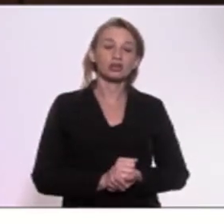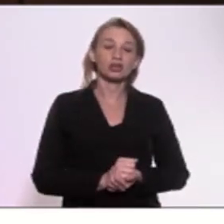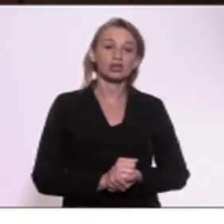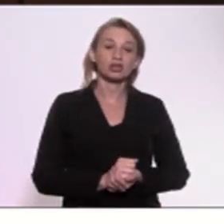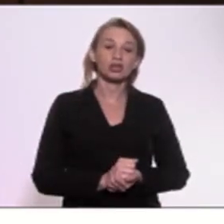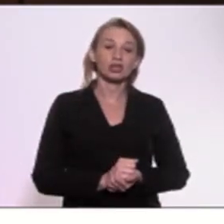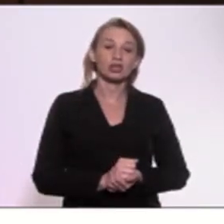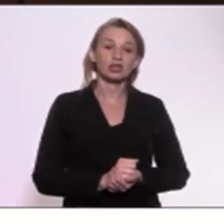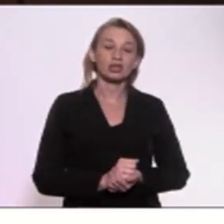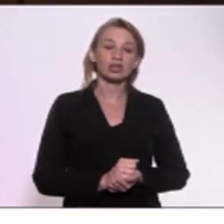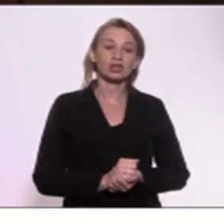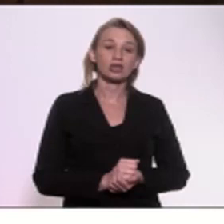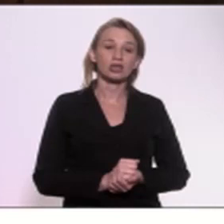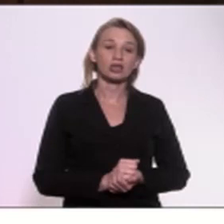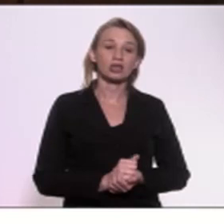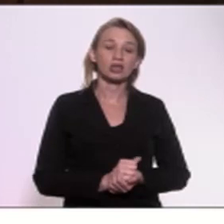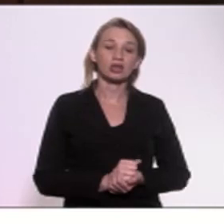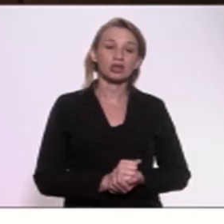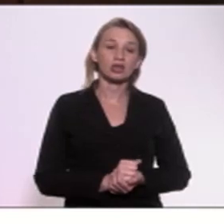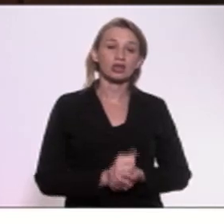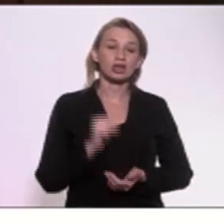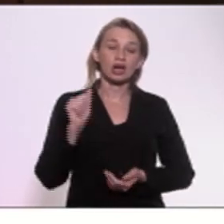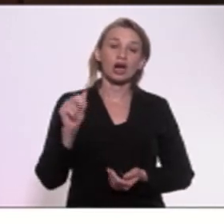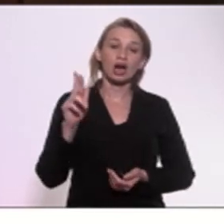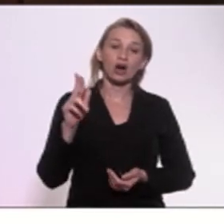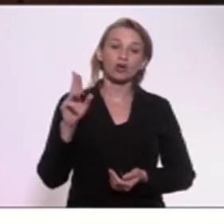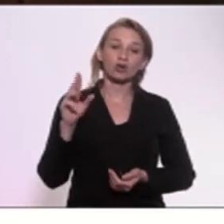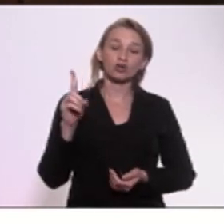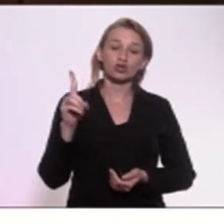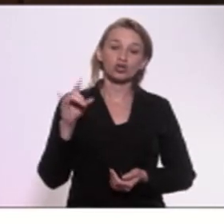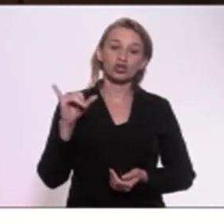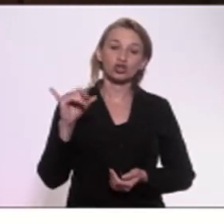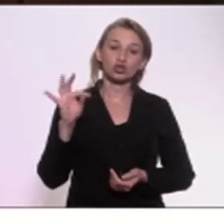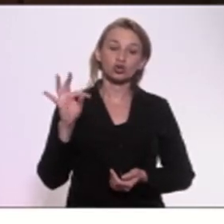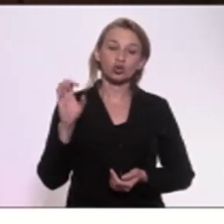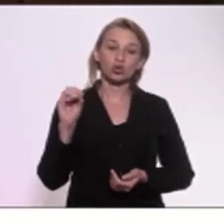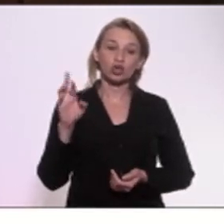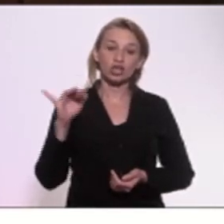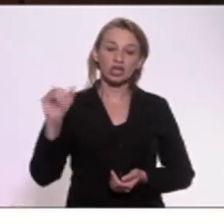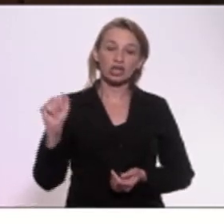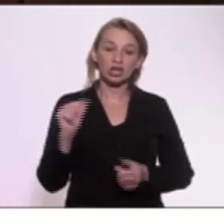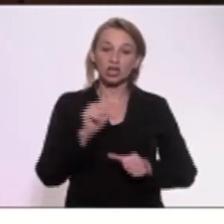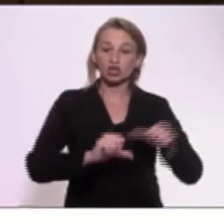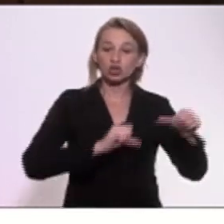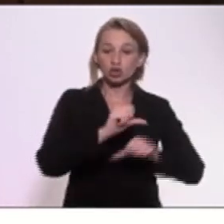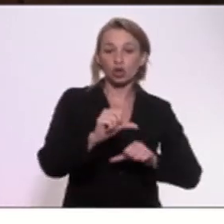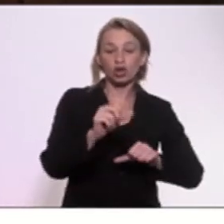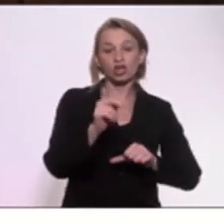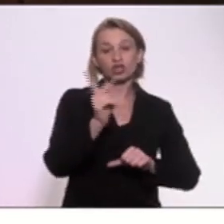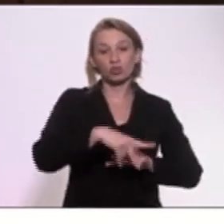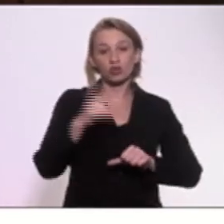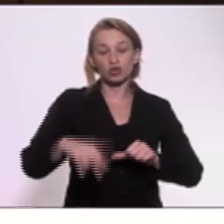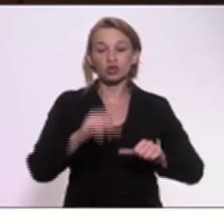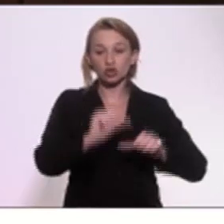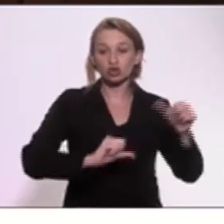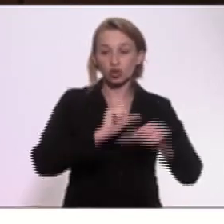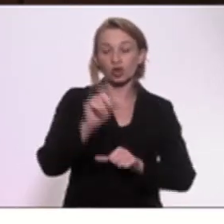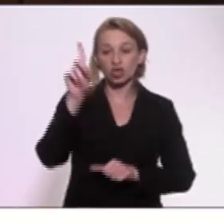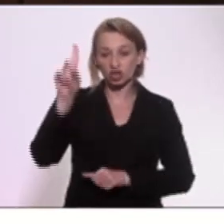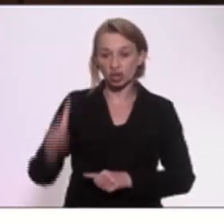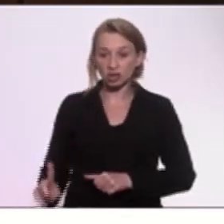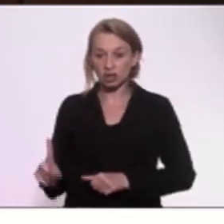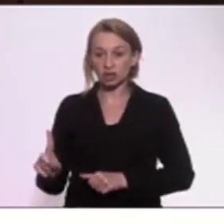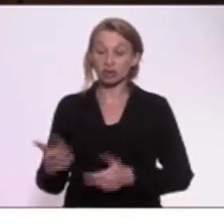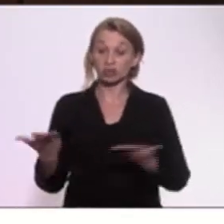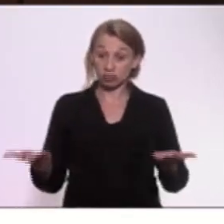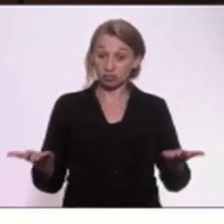inclusive, a auditorias e intervenções com troca no corpo de professores e com troca nas direções. Isso